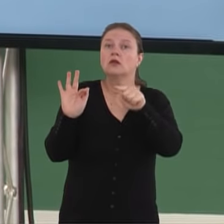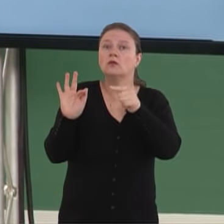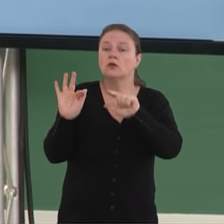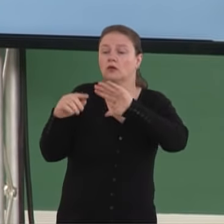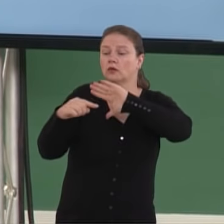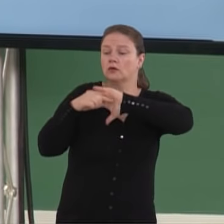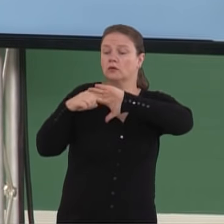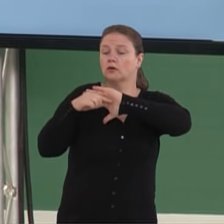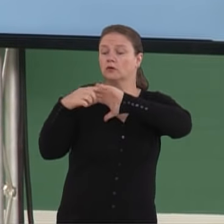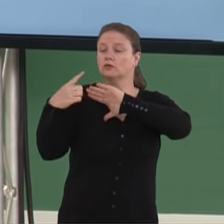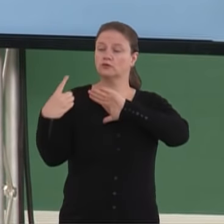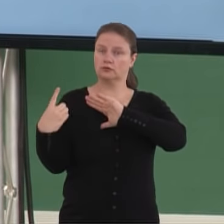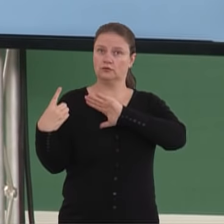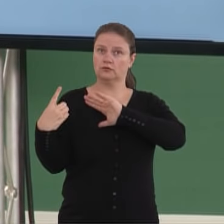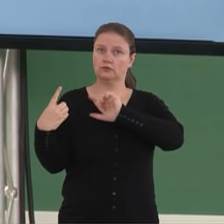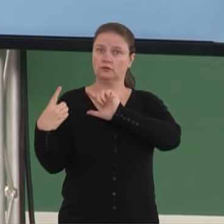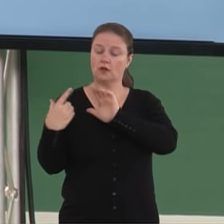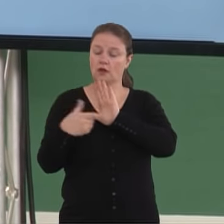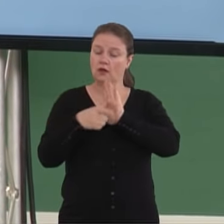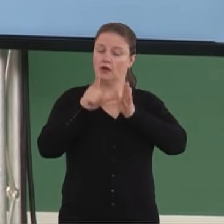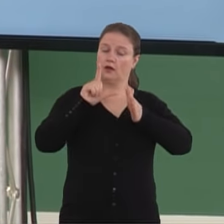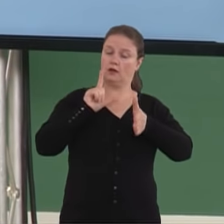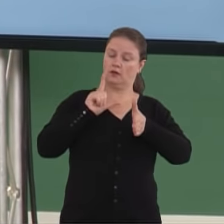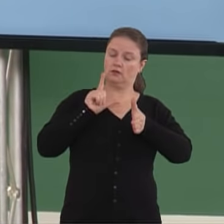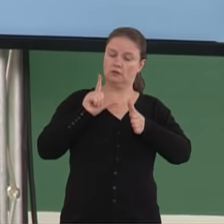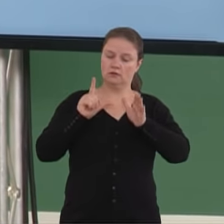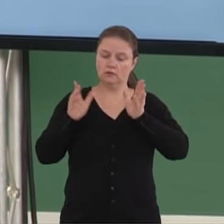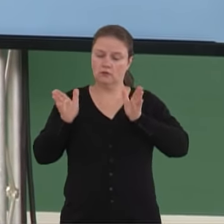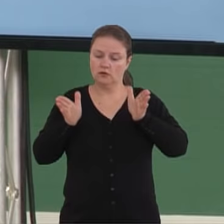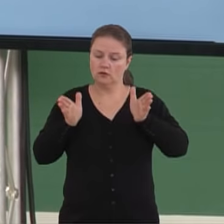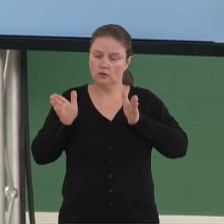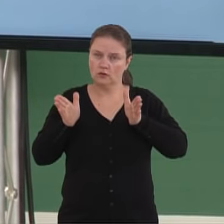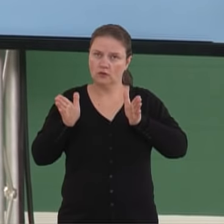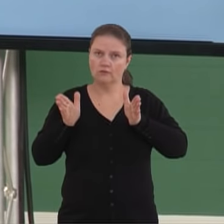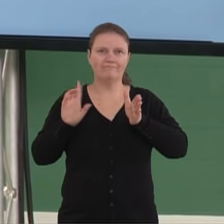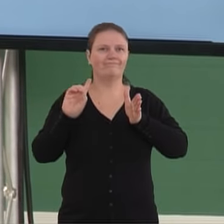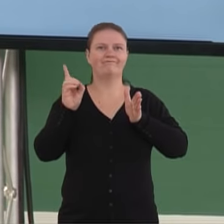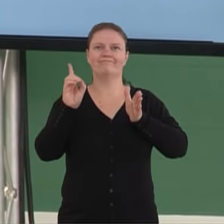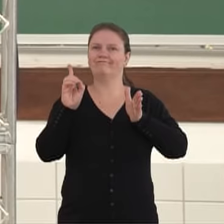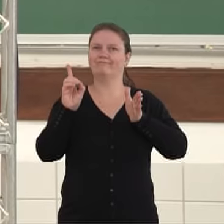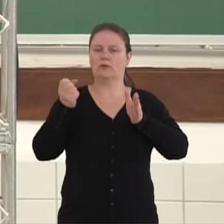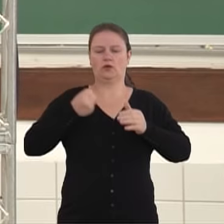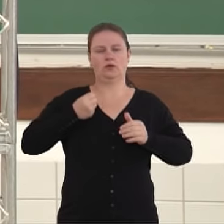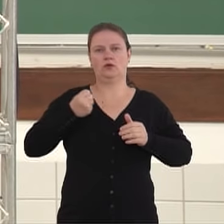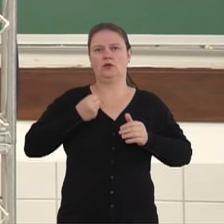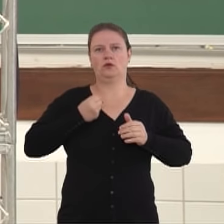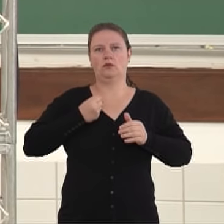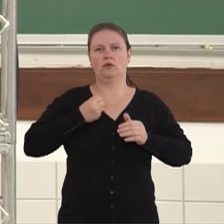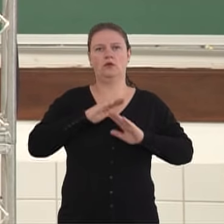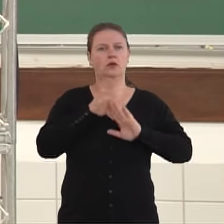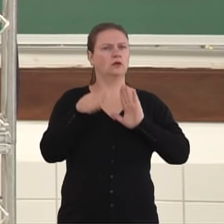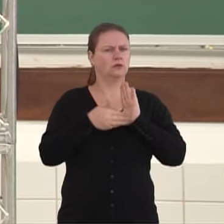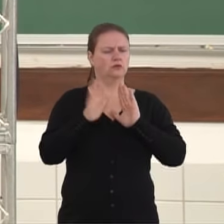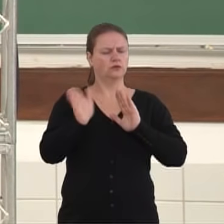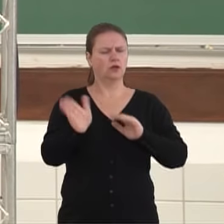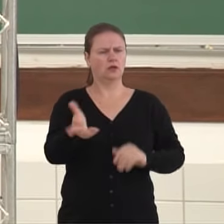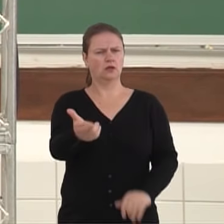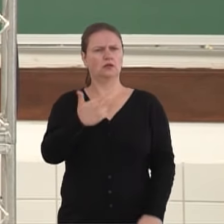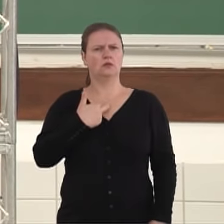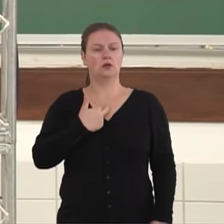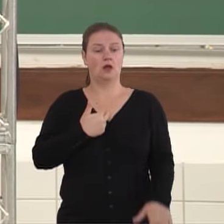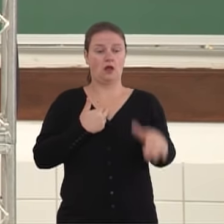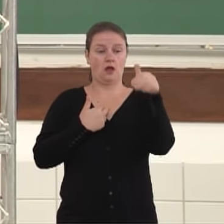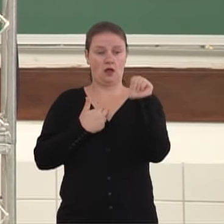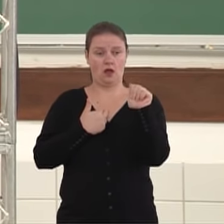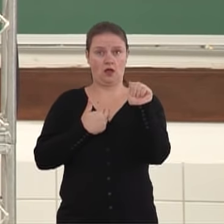está antes do -1 e o 0. Então, ele já não é um número inteiro. Aqui eu já posso, então, responder que a letra A